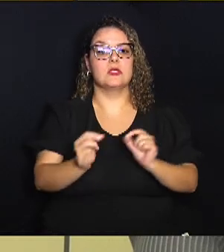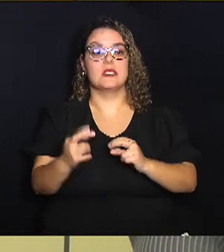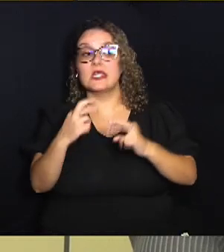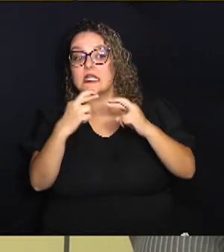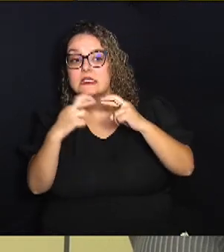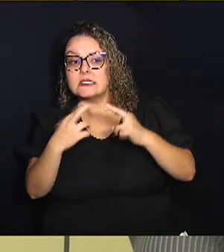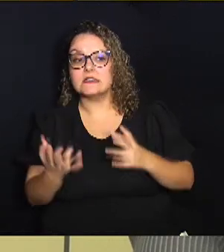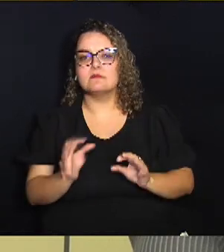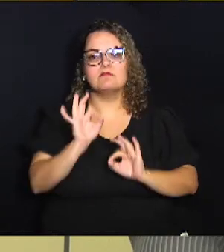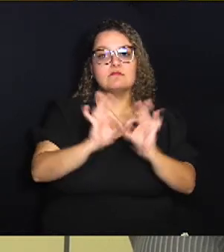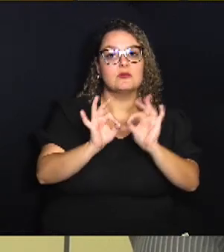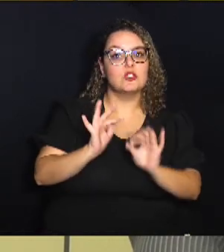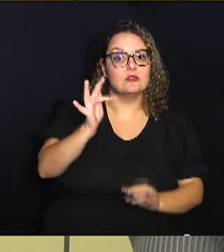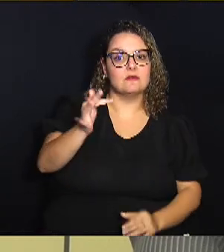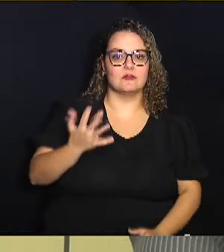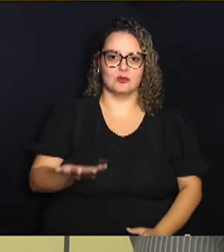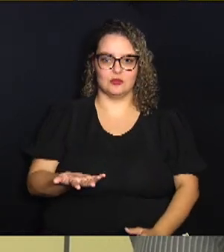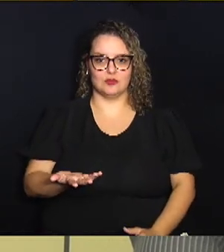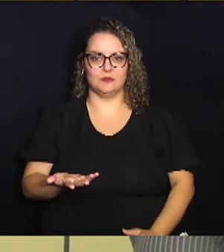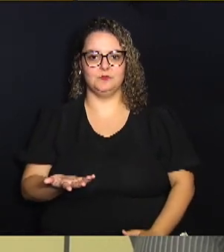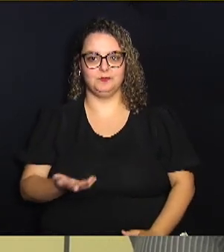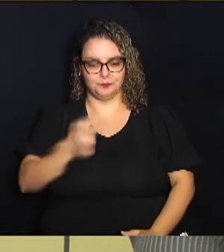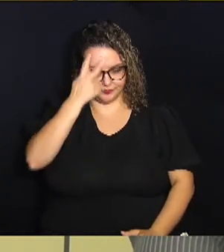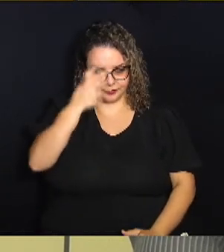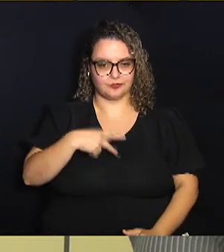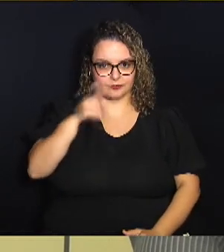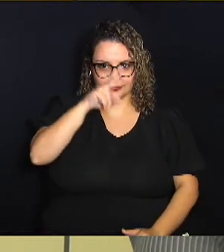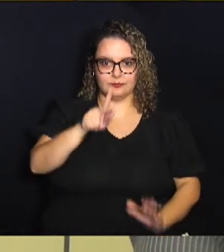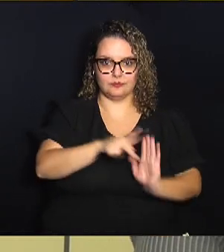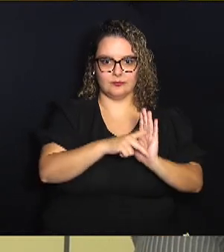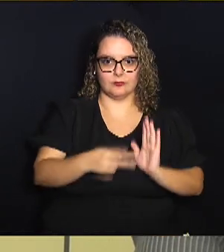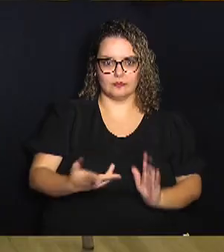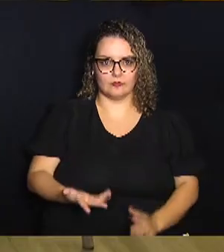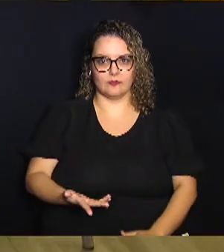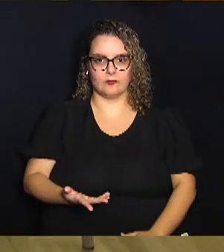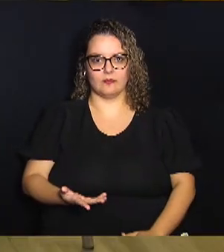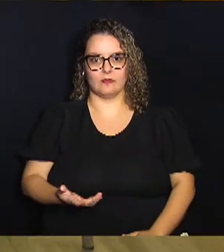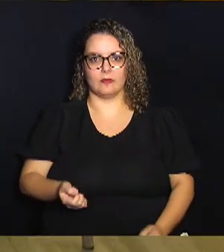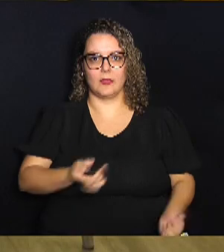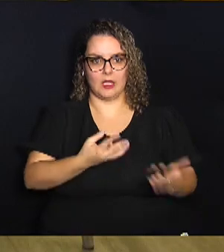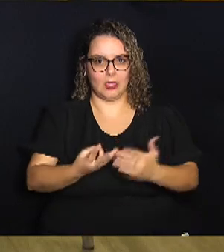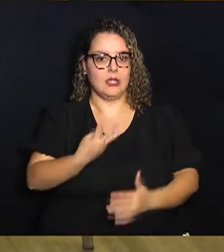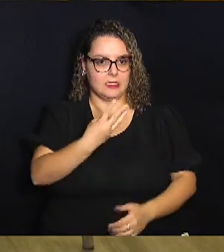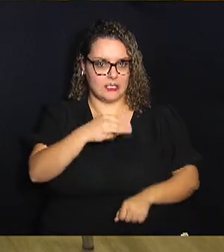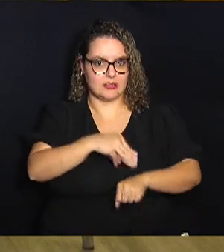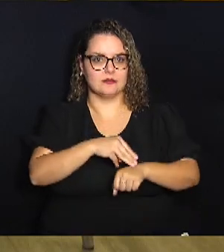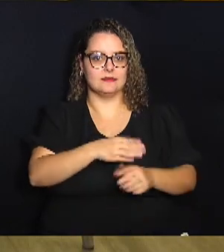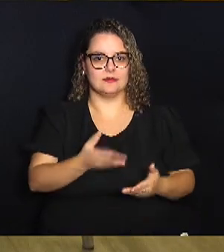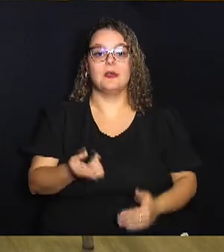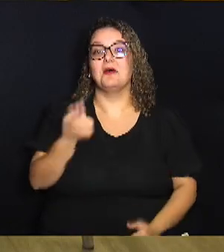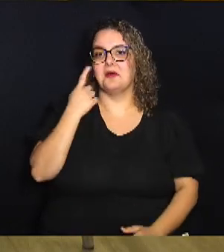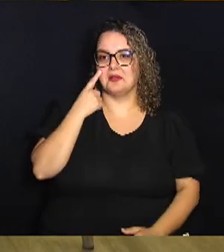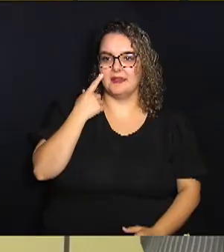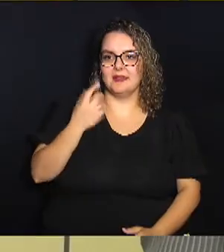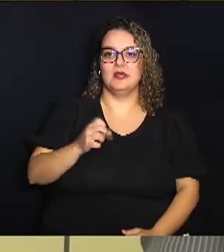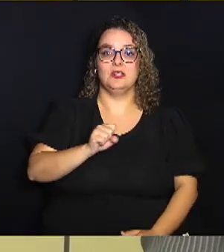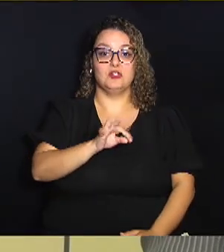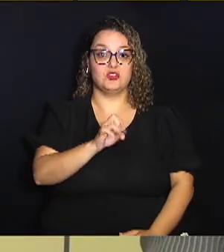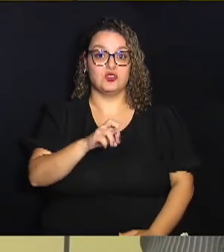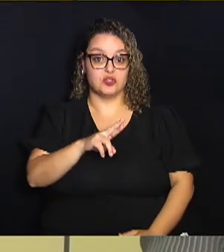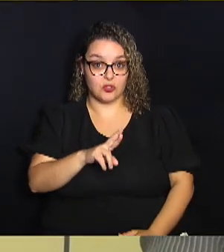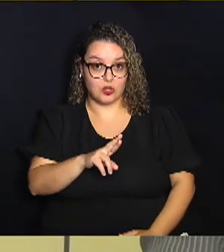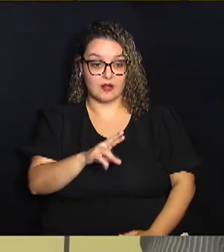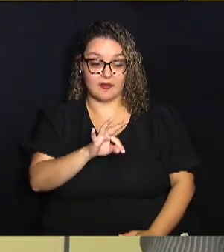está planejando para a própria história dela. O pitch é a apresentação de até 3 minutos, até 3 minutos. Olha. E o storytelling é o